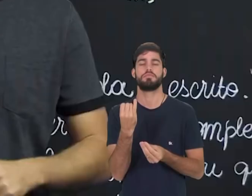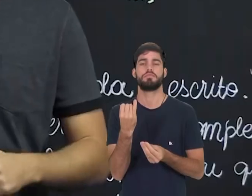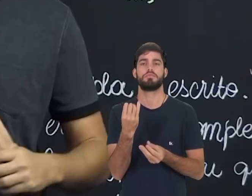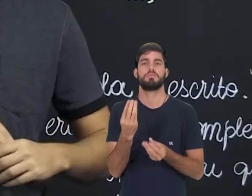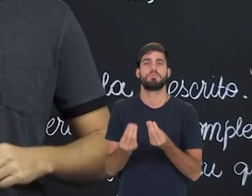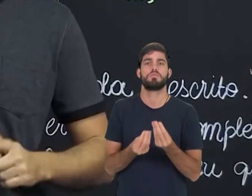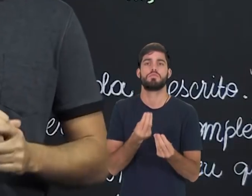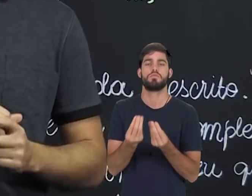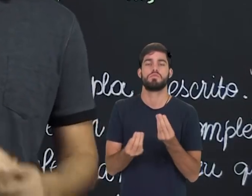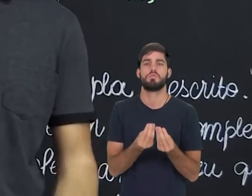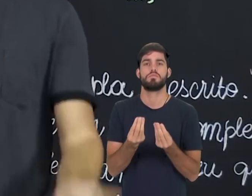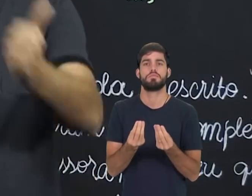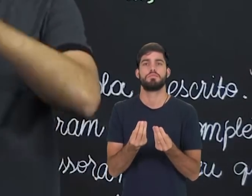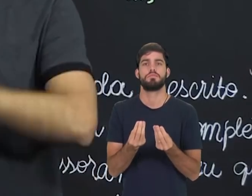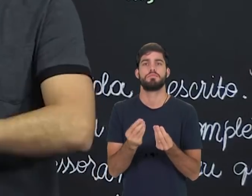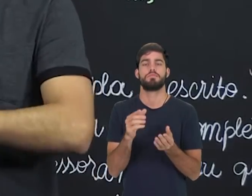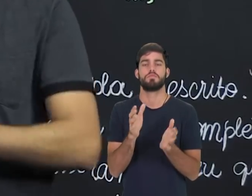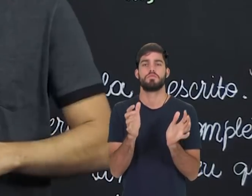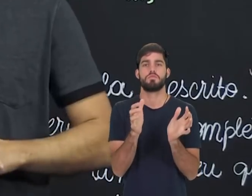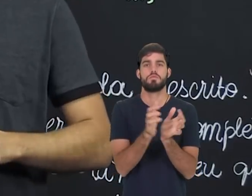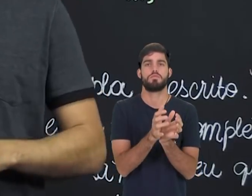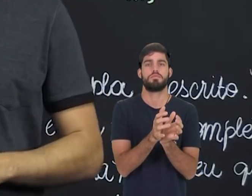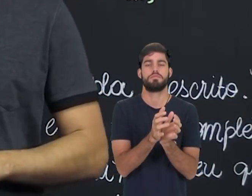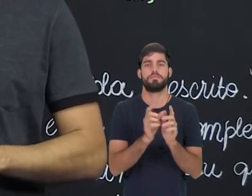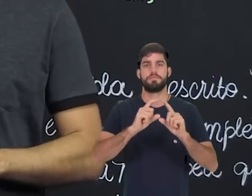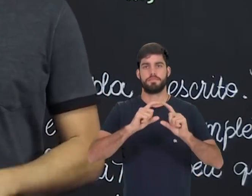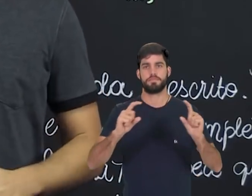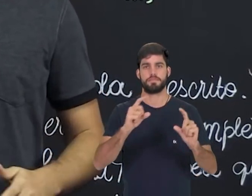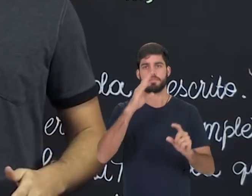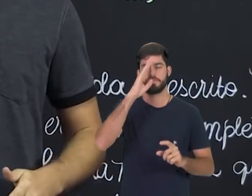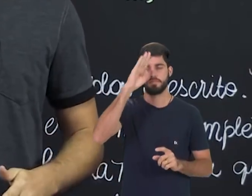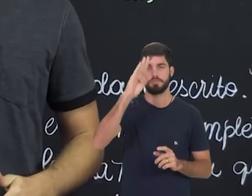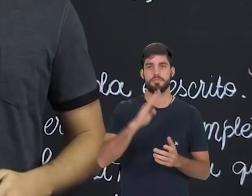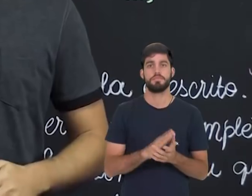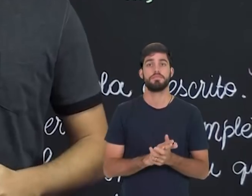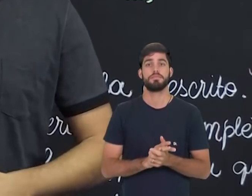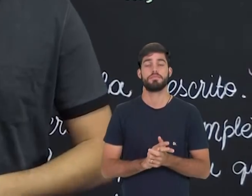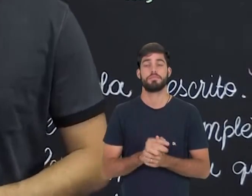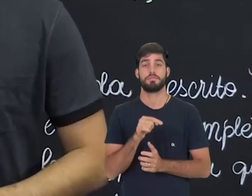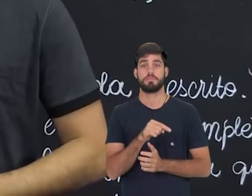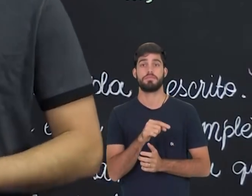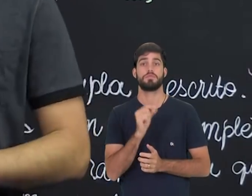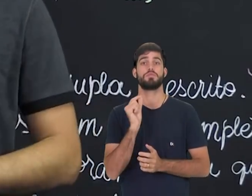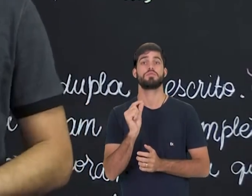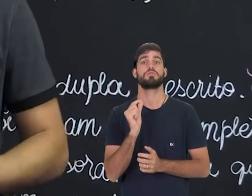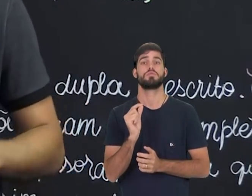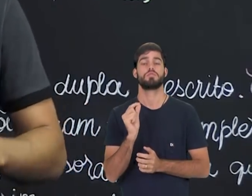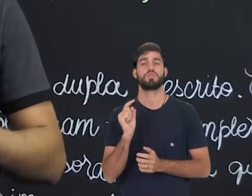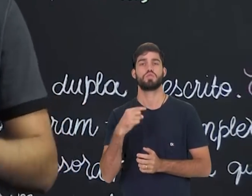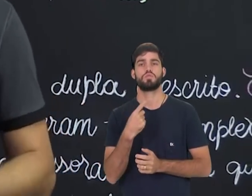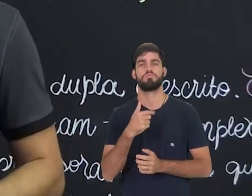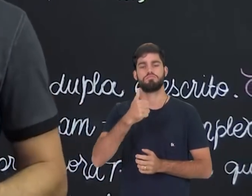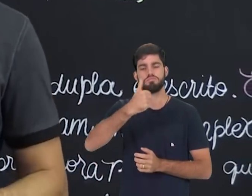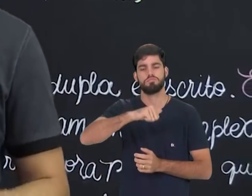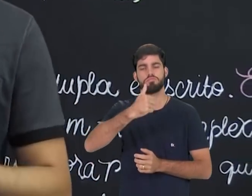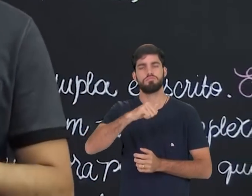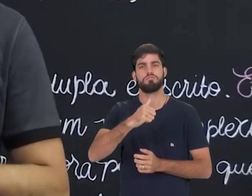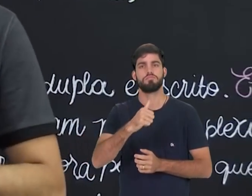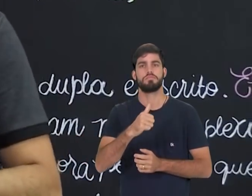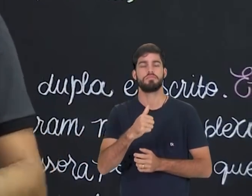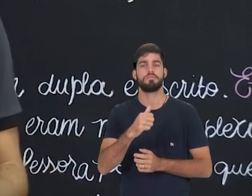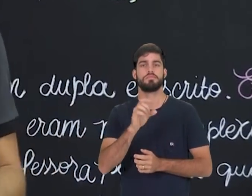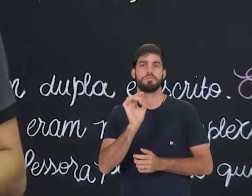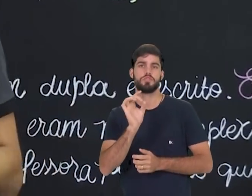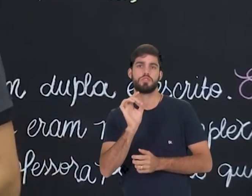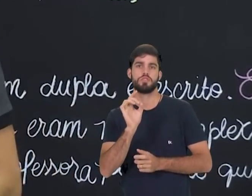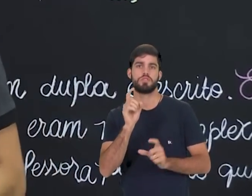funcionando assim como um adjunto adverbial da oração principal. Nesse caso, a gente precisa analisar não apenas a